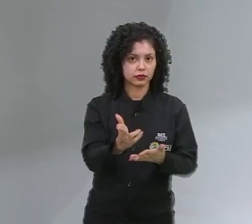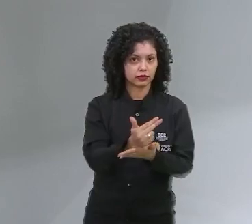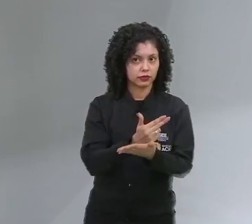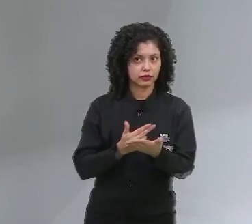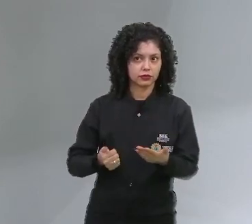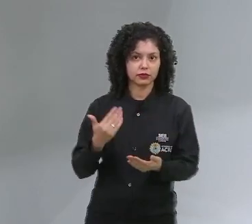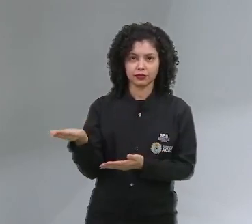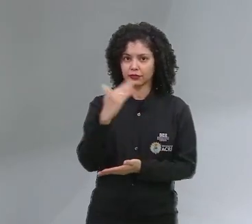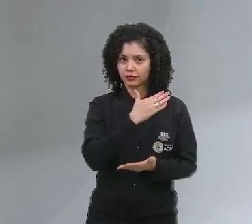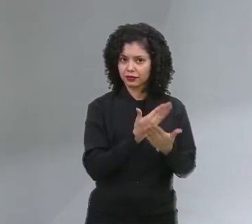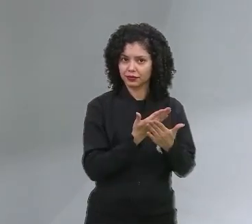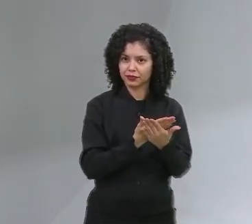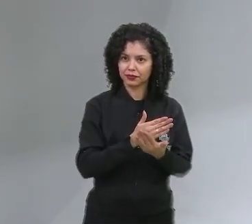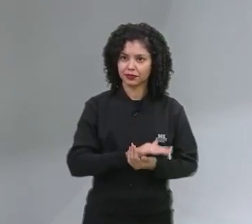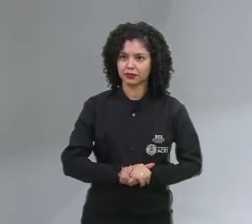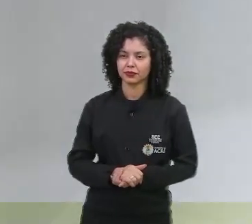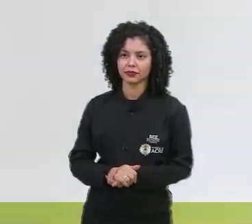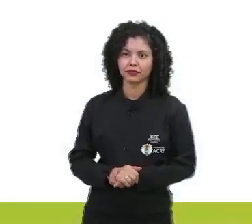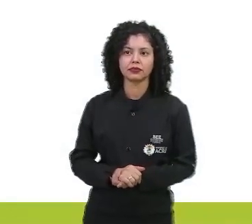Vamos lá para a nossa aula?